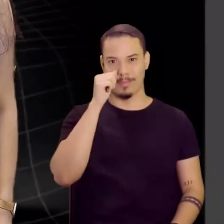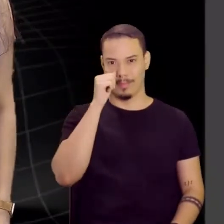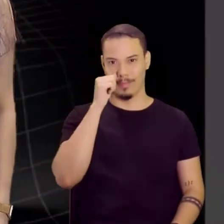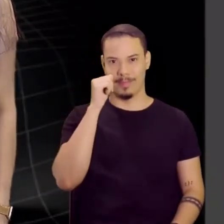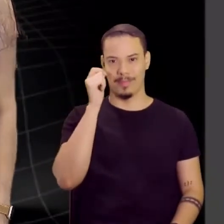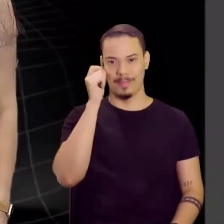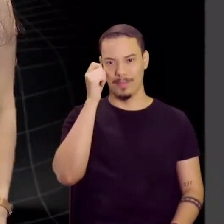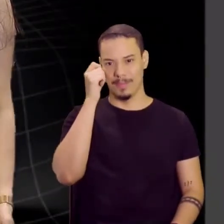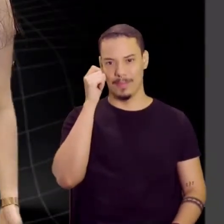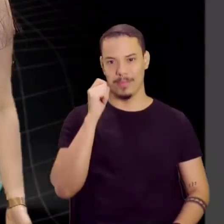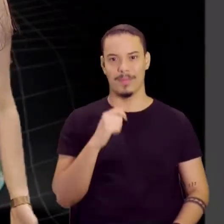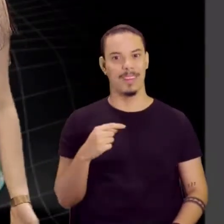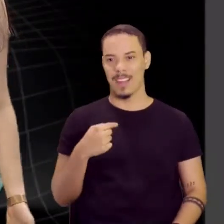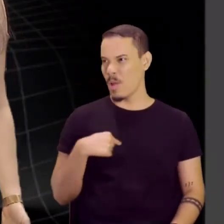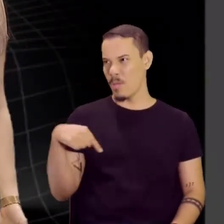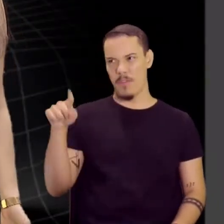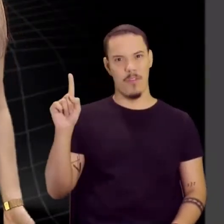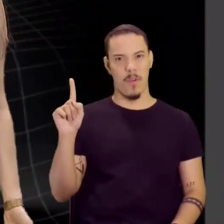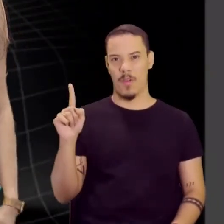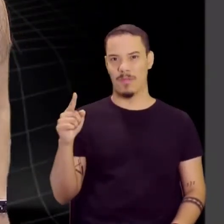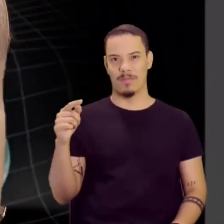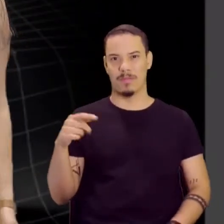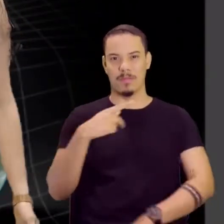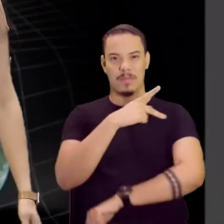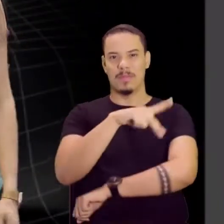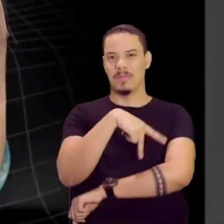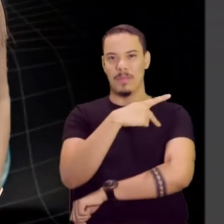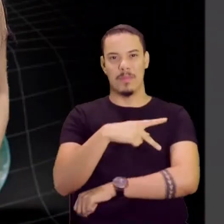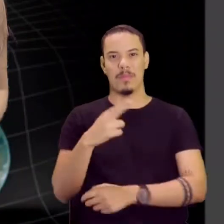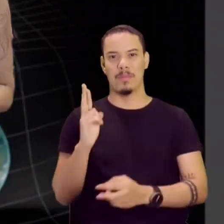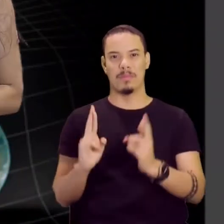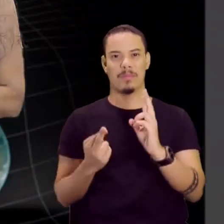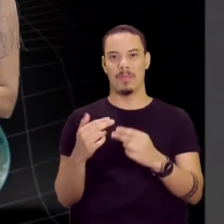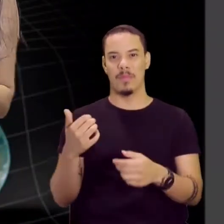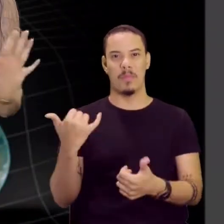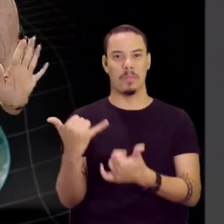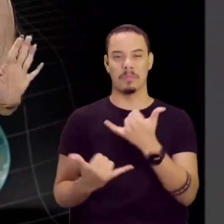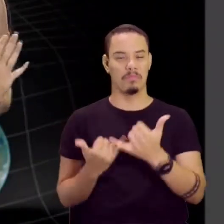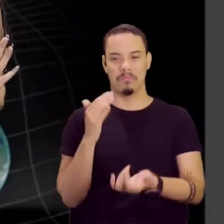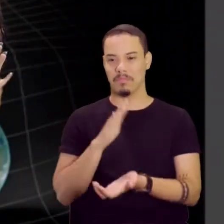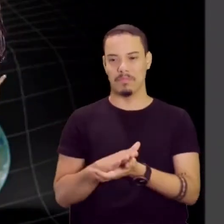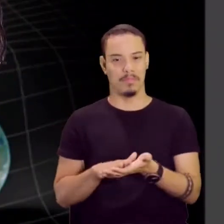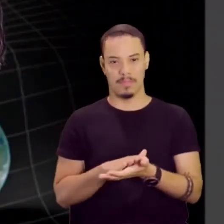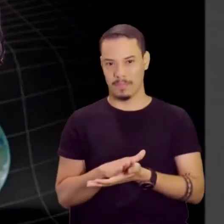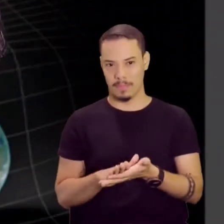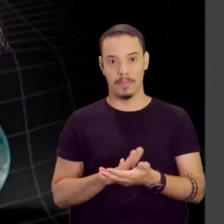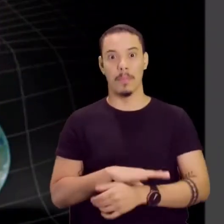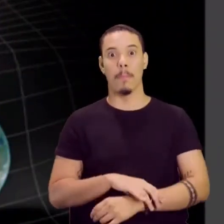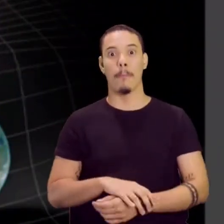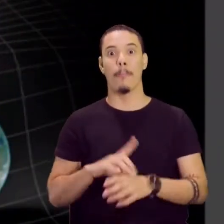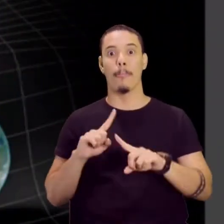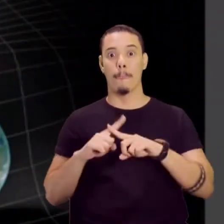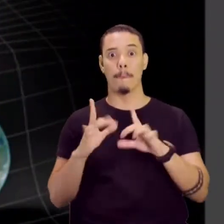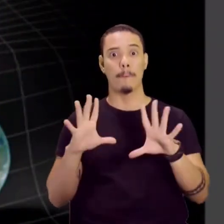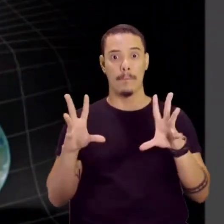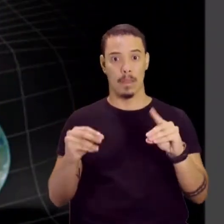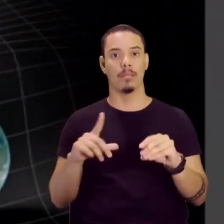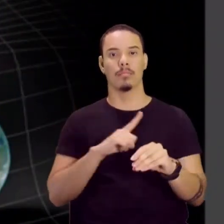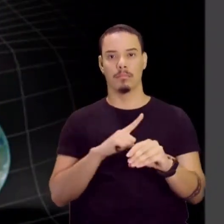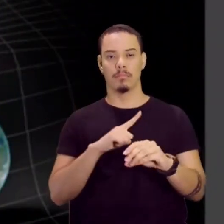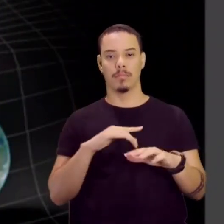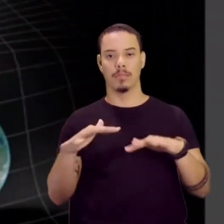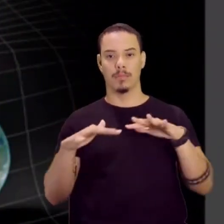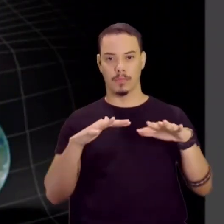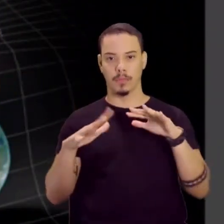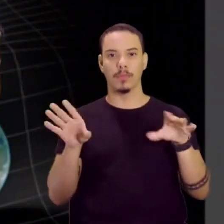mas... Também tô indo pouco, né? Então não vi também. Mas tudo isso envolve movimento. O importante Justamente. é que tudo isso envolve